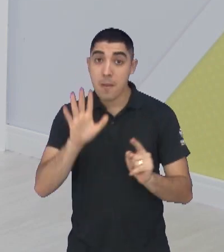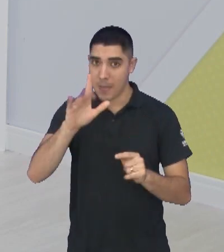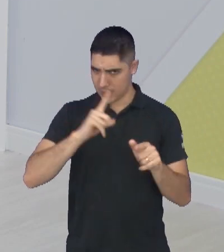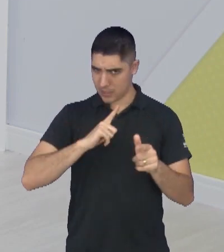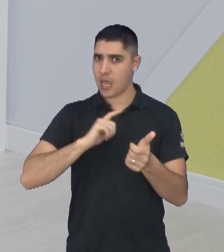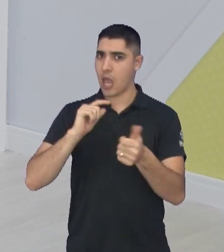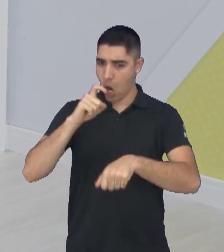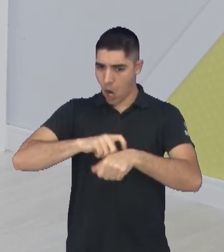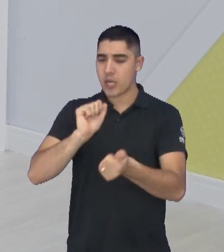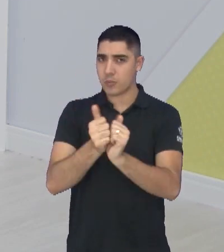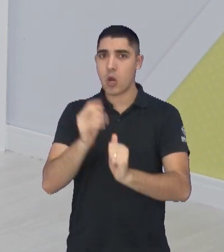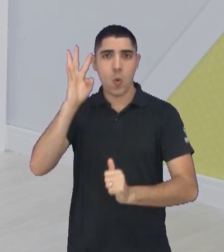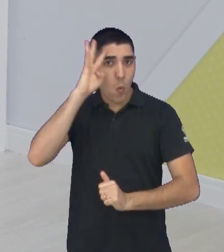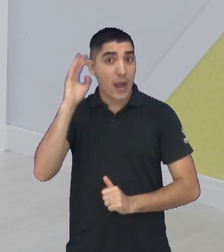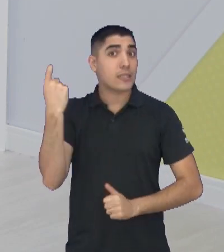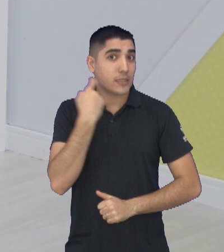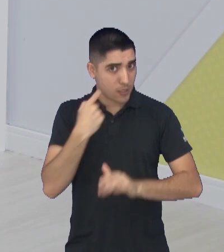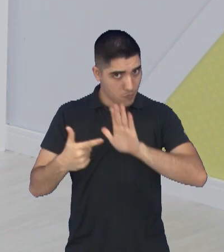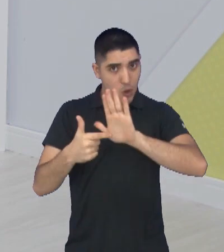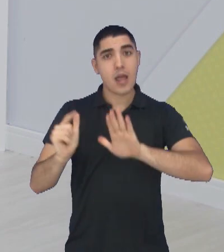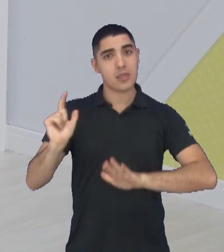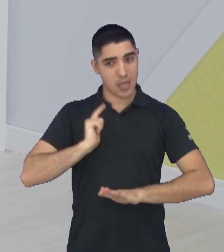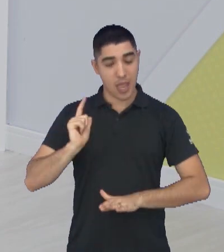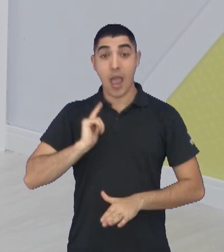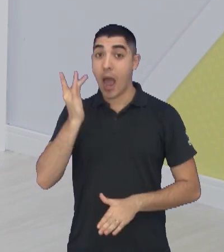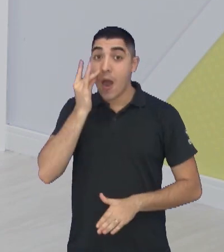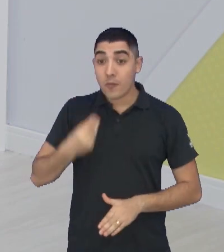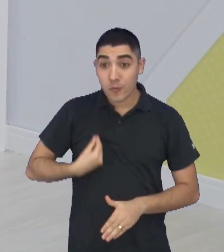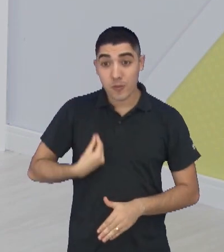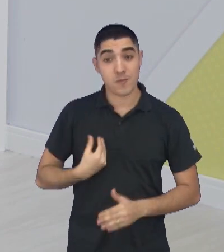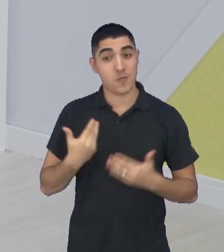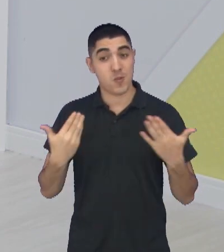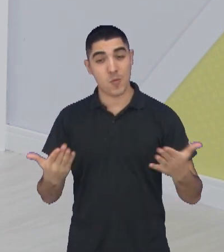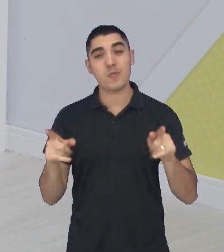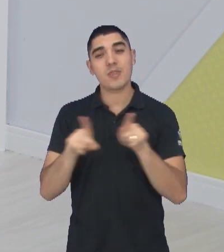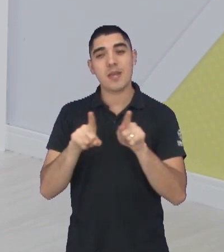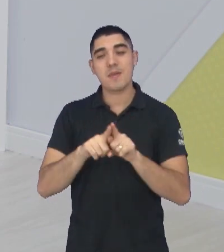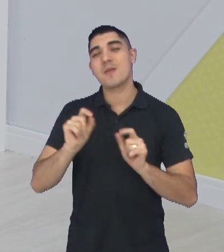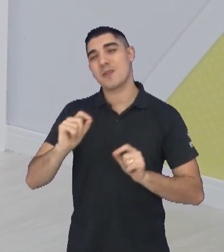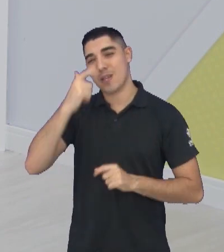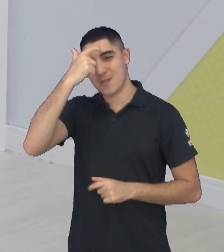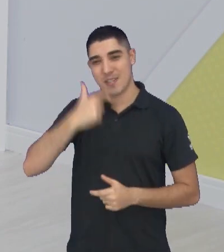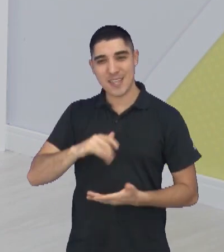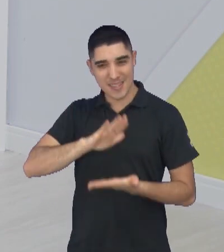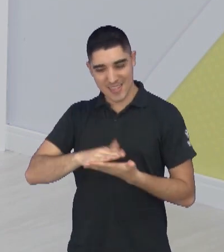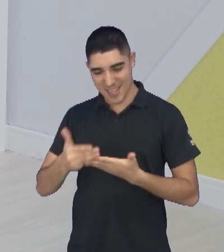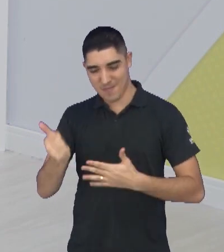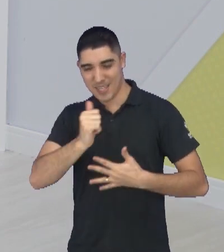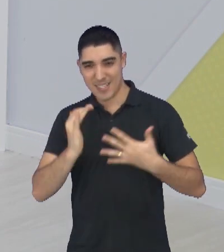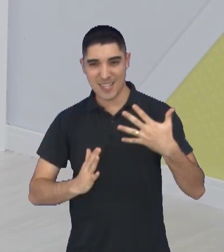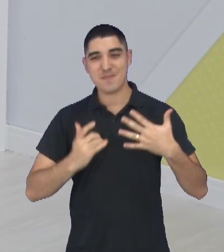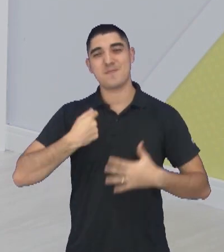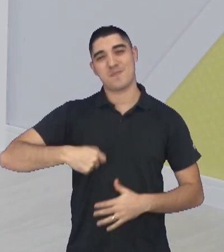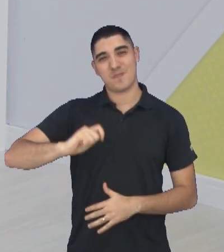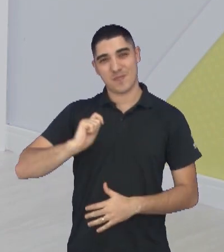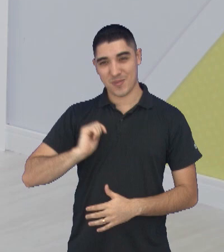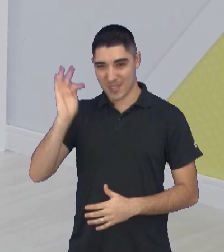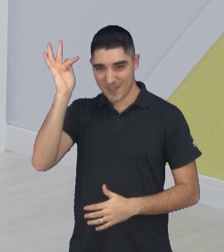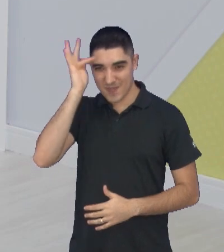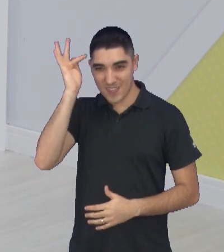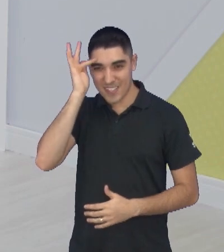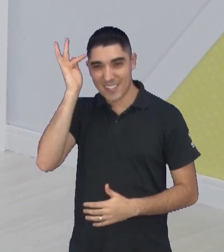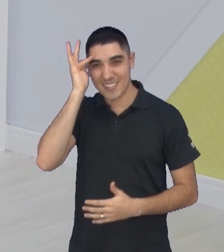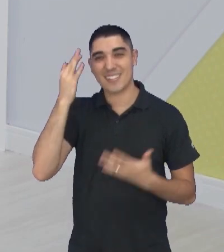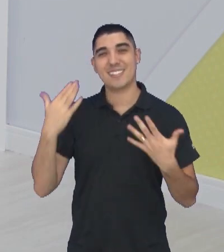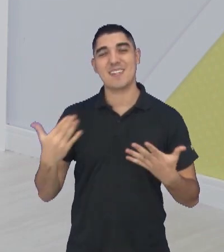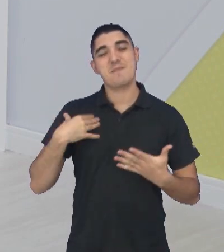e sexta-feira, hein? Tudo ao vivaço para você. E olha só, aqui com a gente também, o nosso intérprete de Libras, o nosso querido Luiz